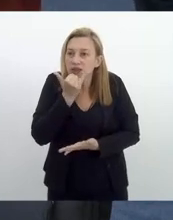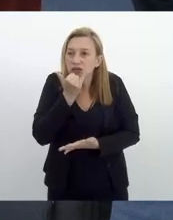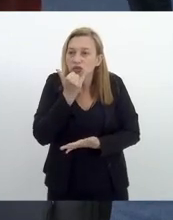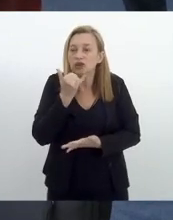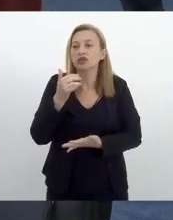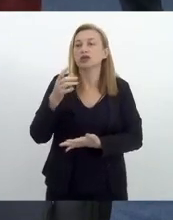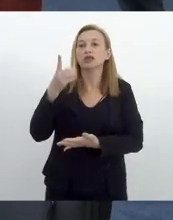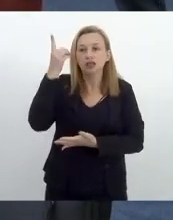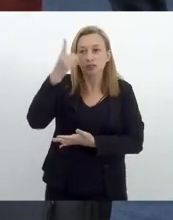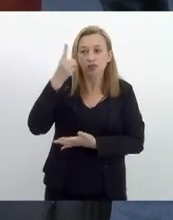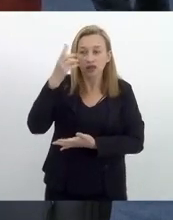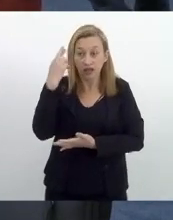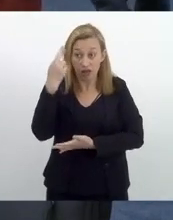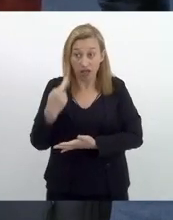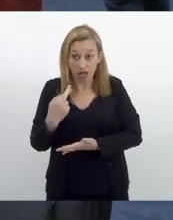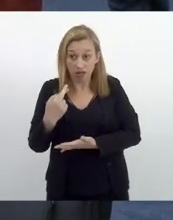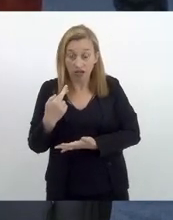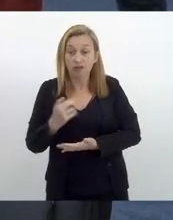pela deputada Renata,